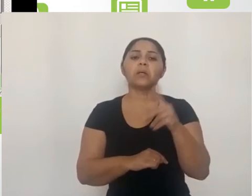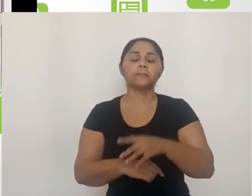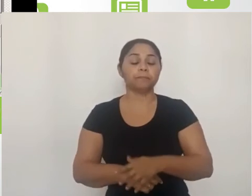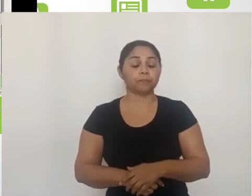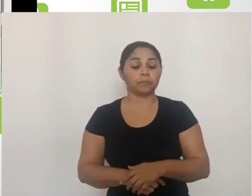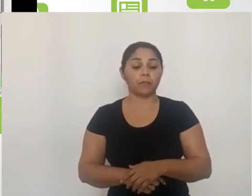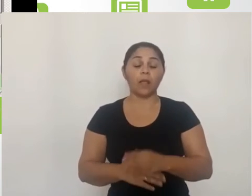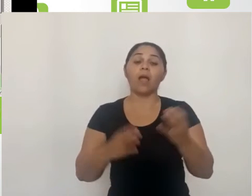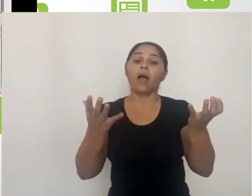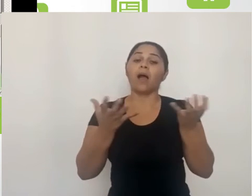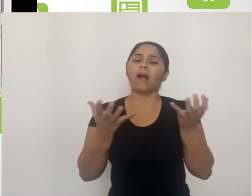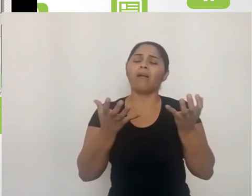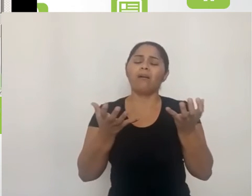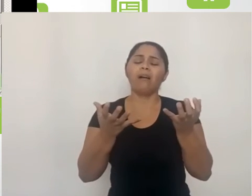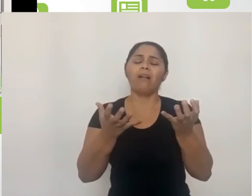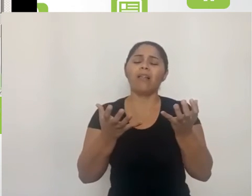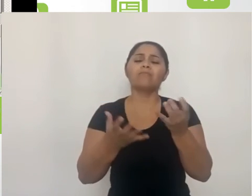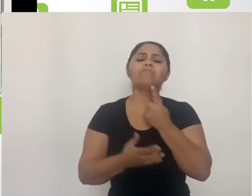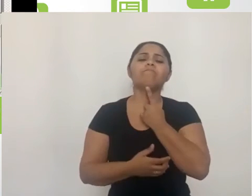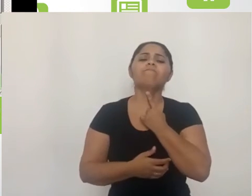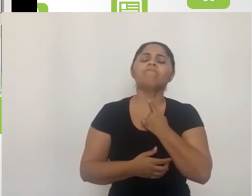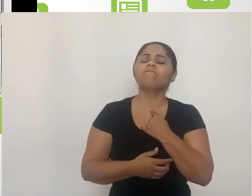Vamos trabalhar agora com a ferramenta